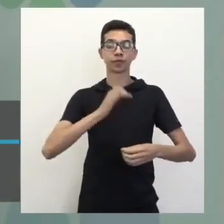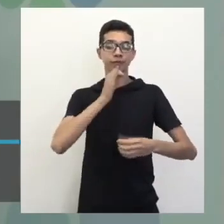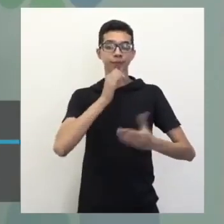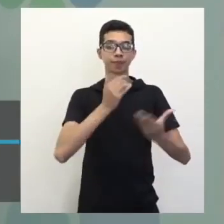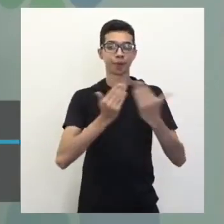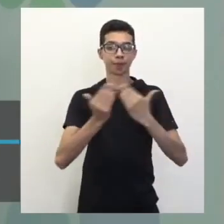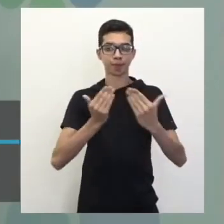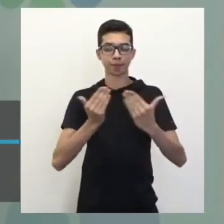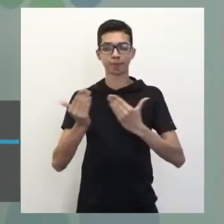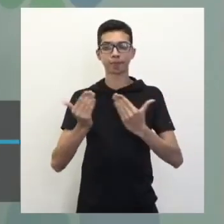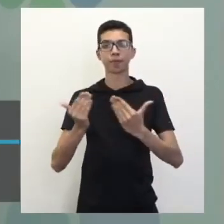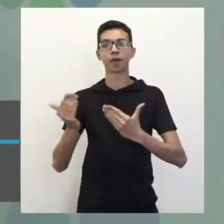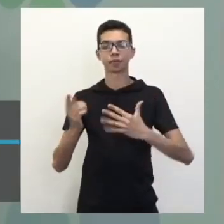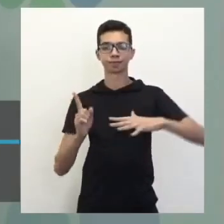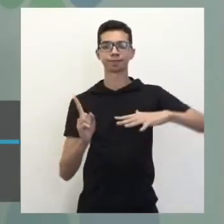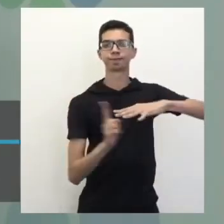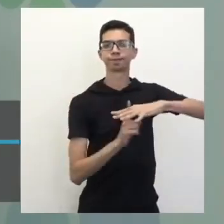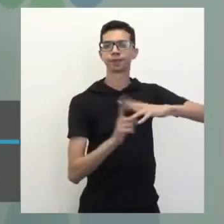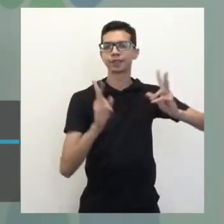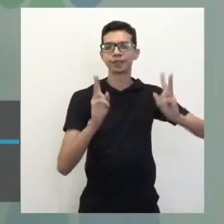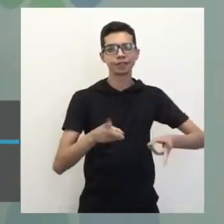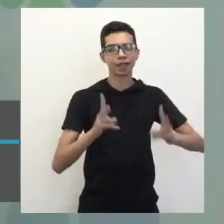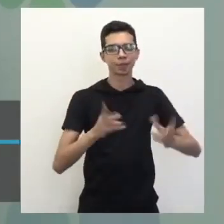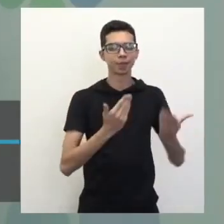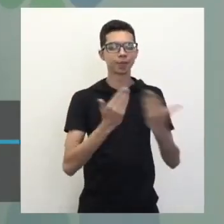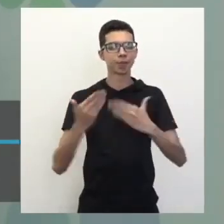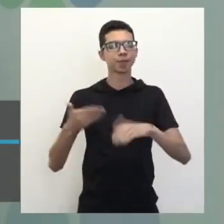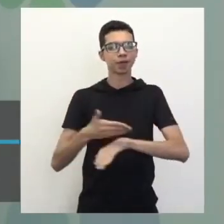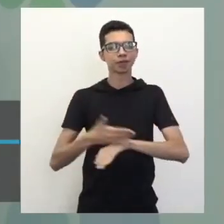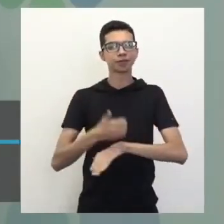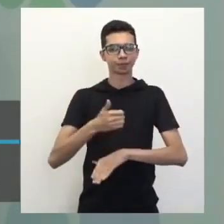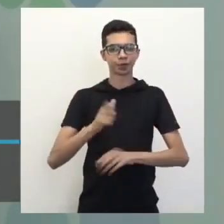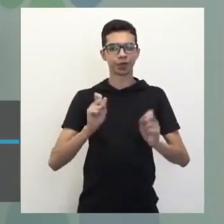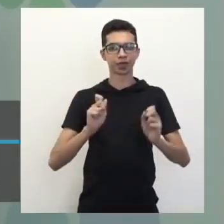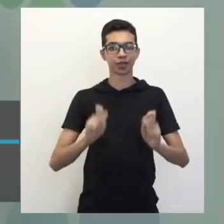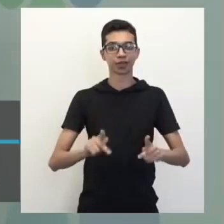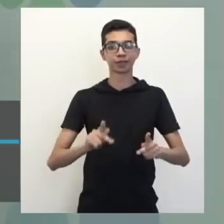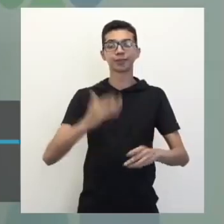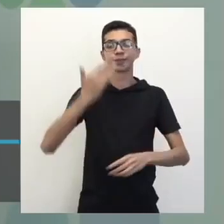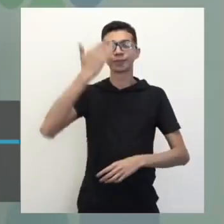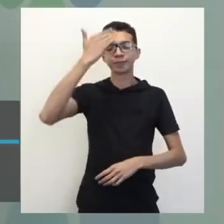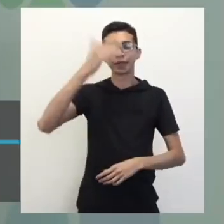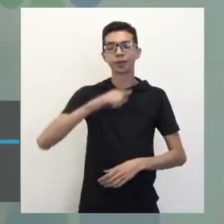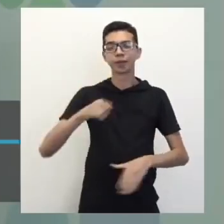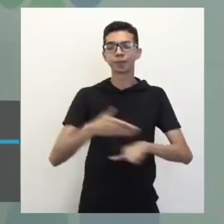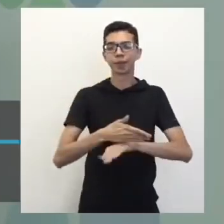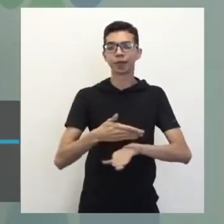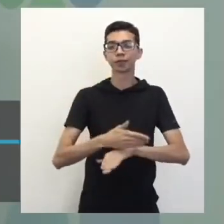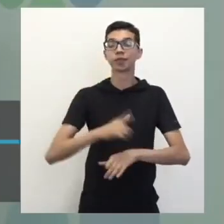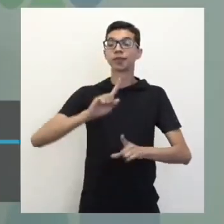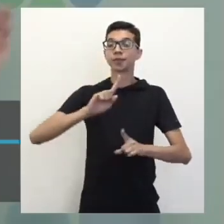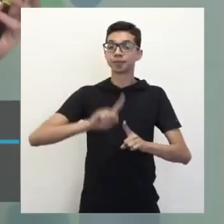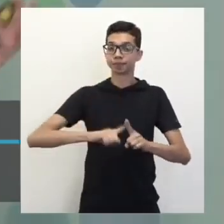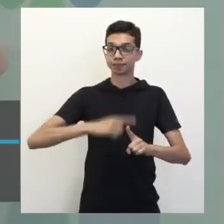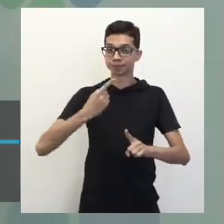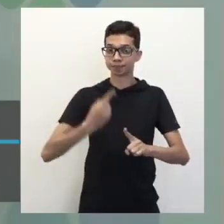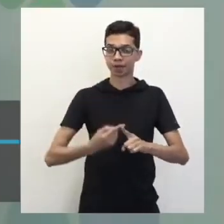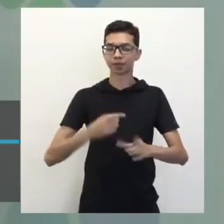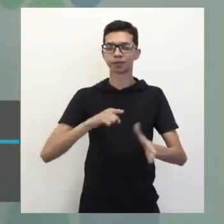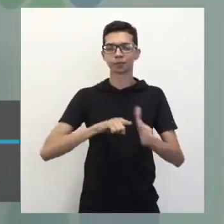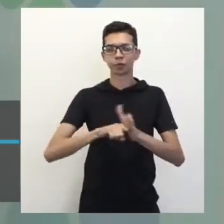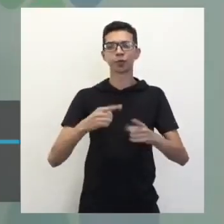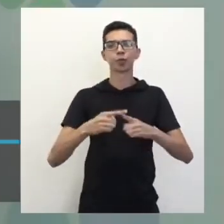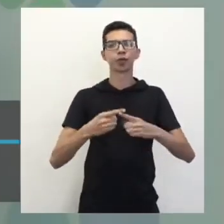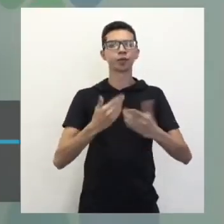gente sempre se envolve aí em debates. Beleza, gente? Obrigado pela participação de vocês, mas eu quero trazer mais uma perguntinha para a gente poder amarrar